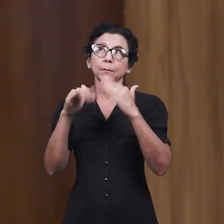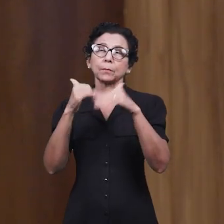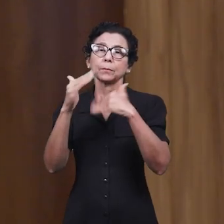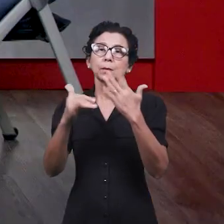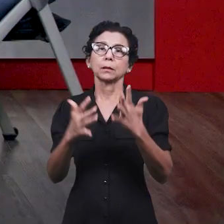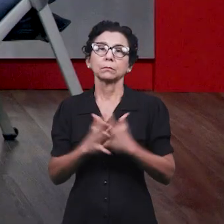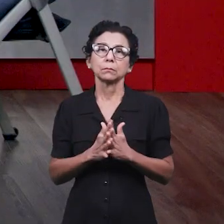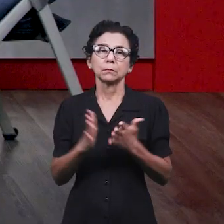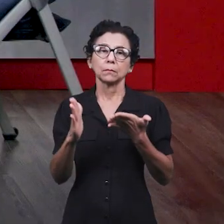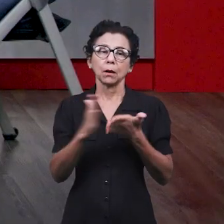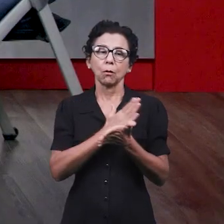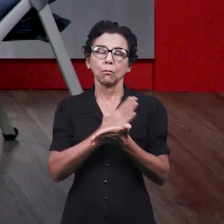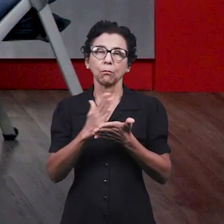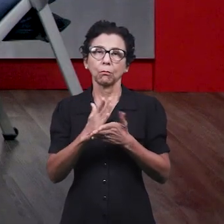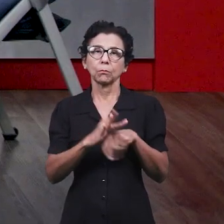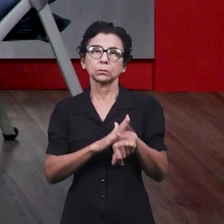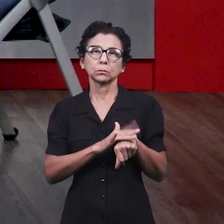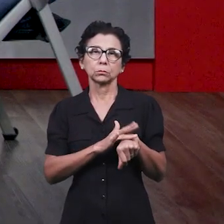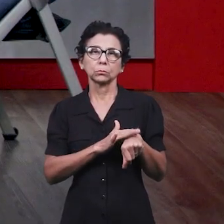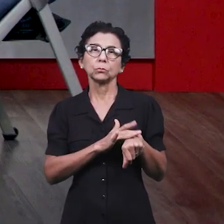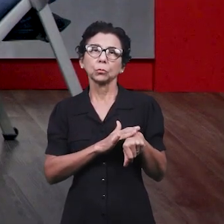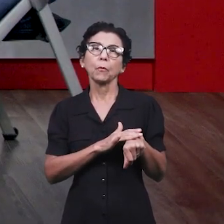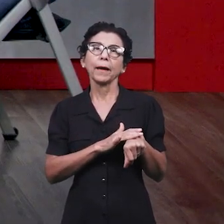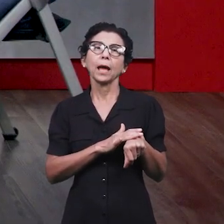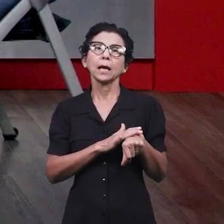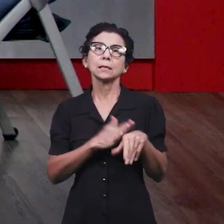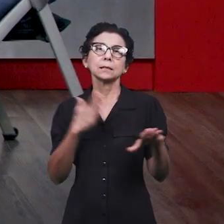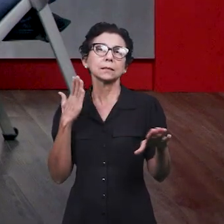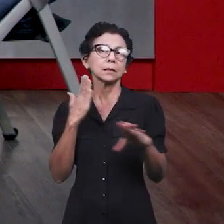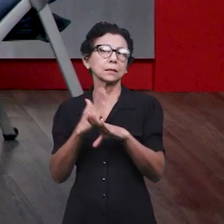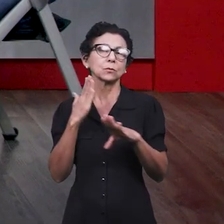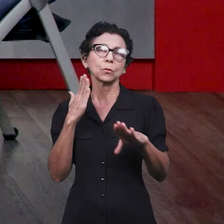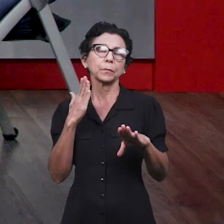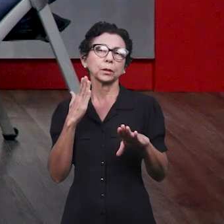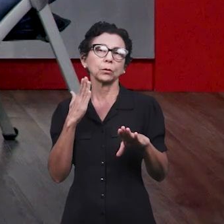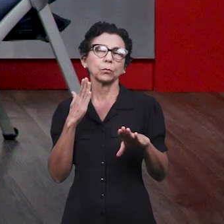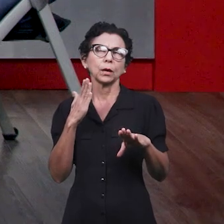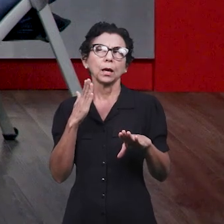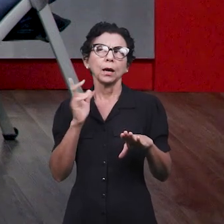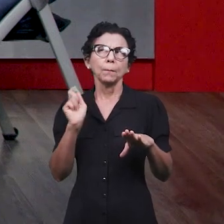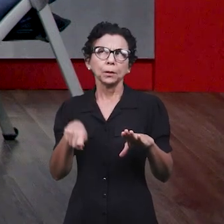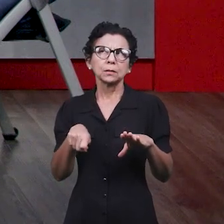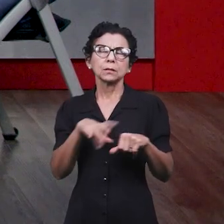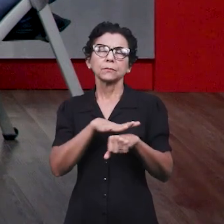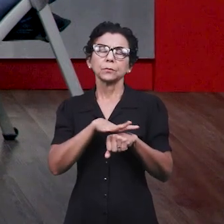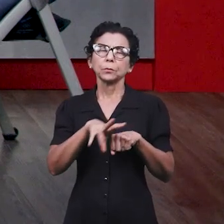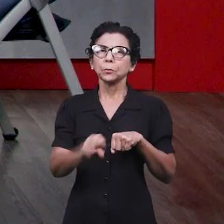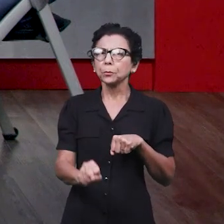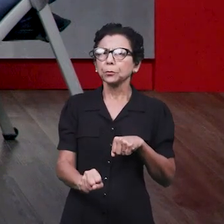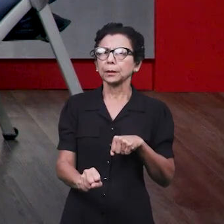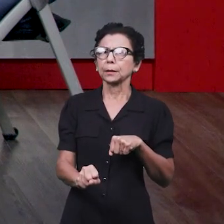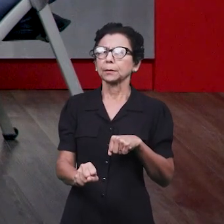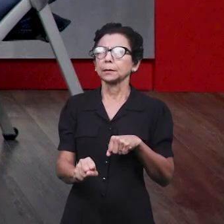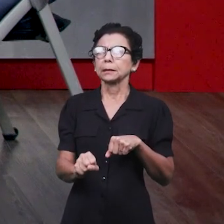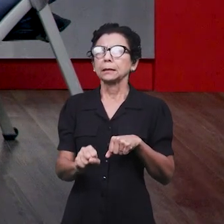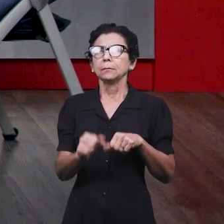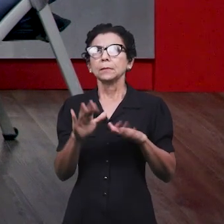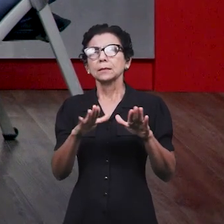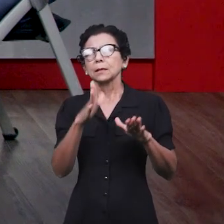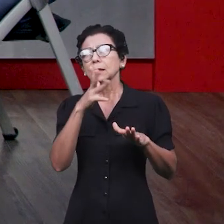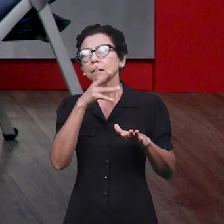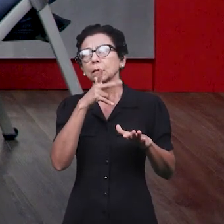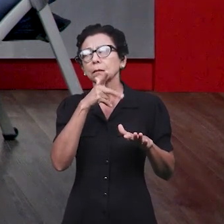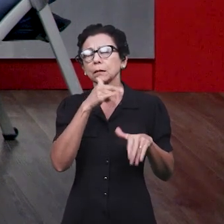existem algumas doenças que já foi diagnosticado que não há cura, né? Mas a pessoa pode viver mais tempo e pode viver com